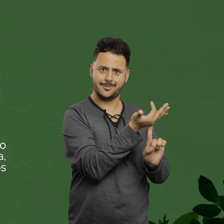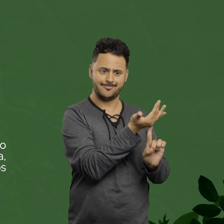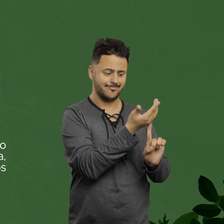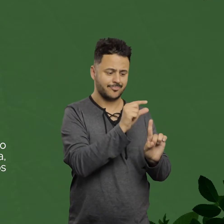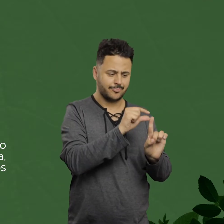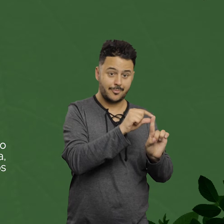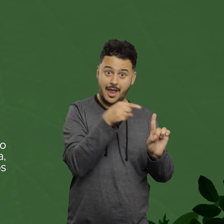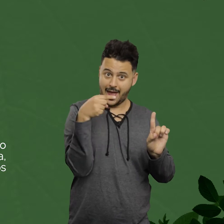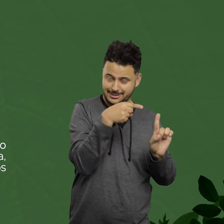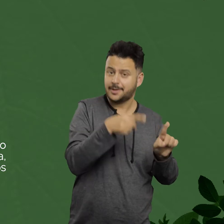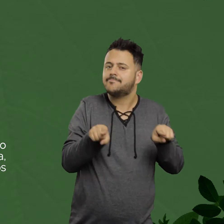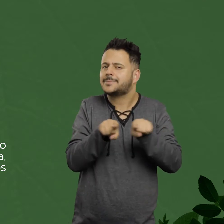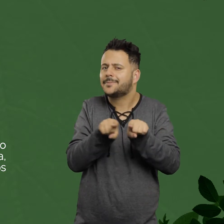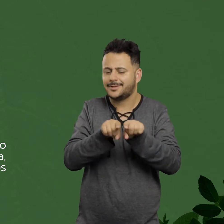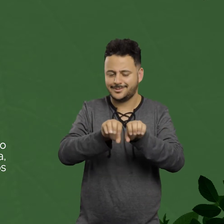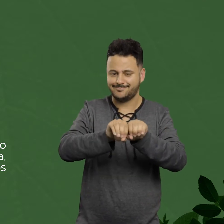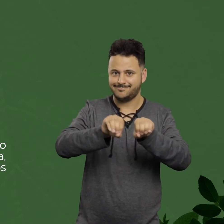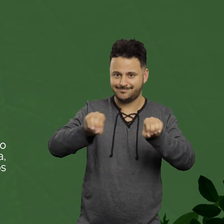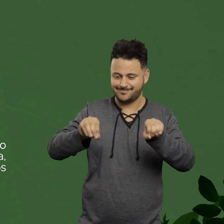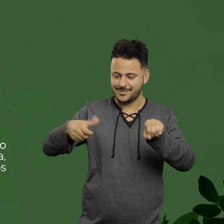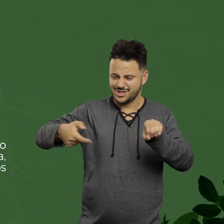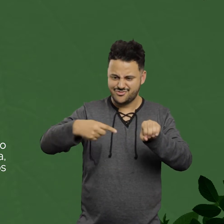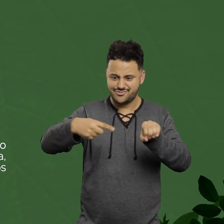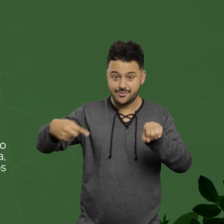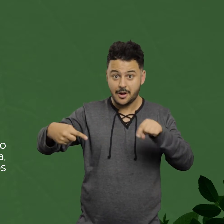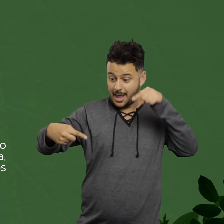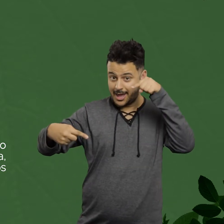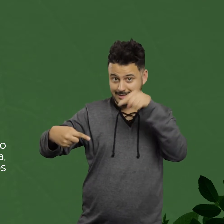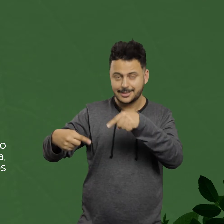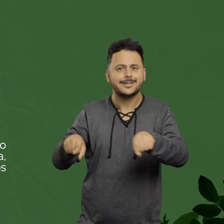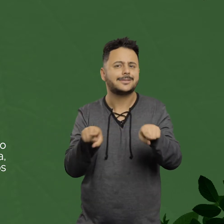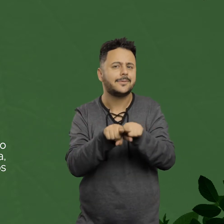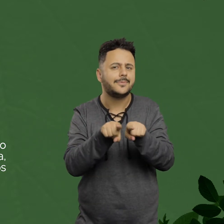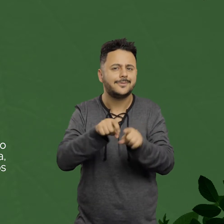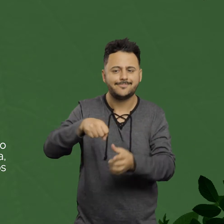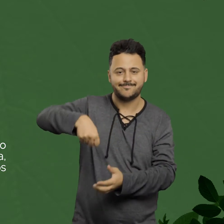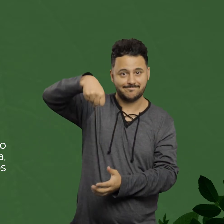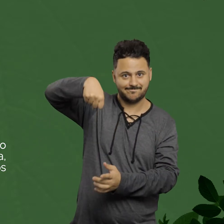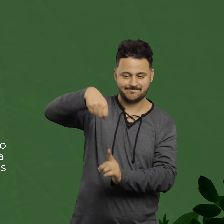Pavio, cordão ou barbante encerado que é usado para acender